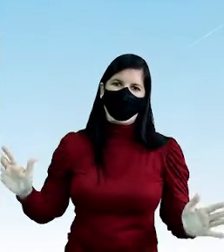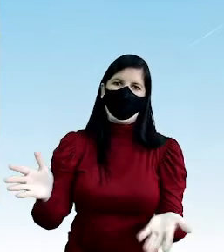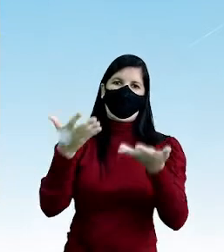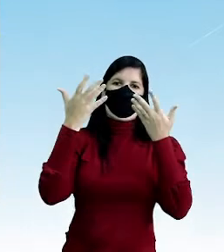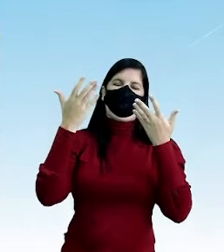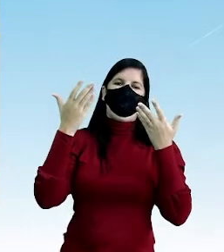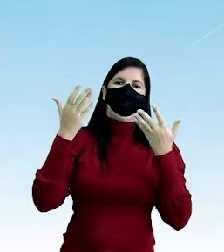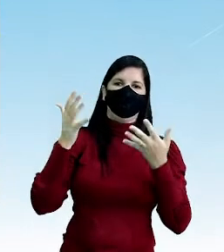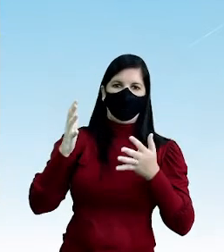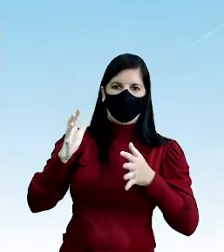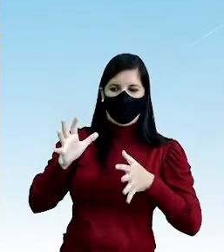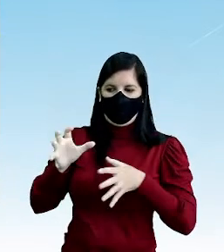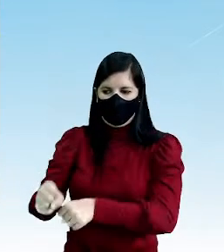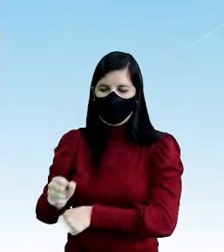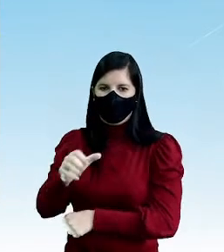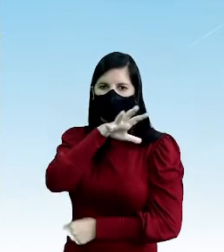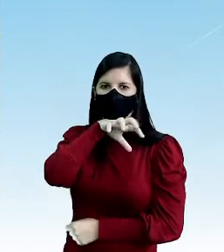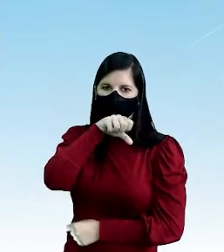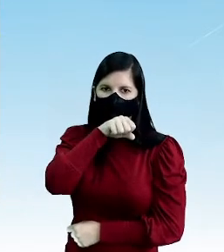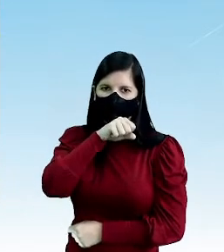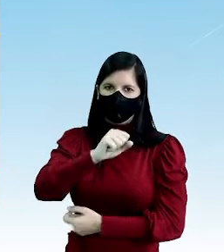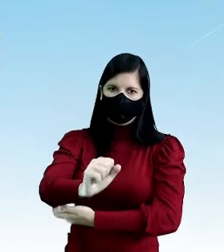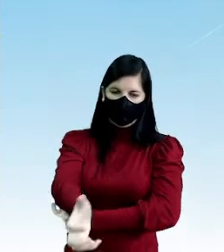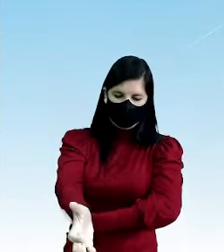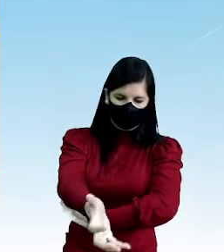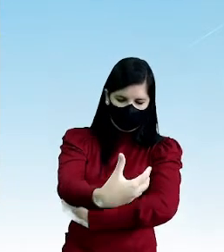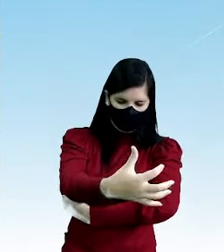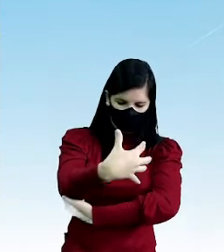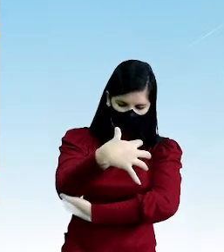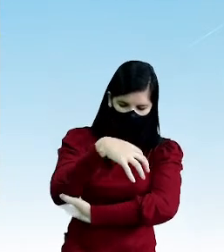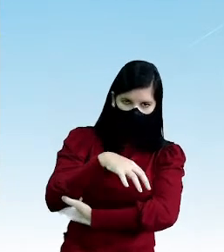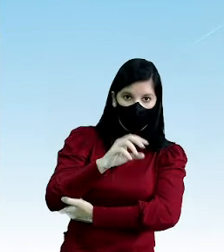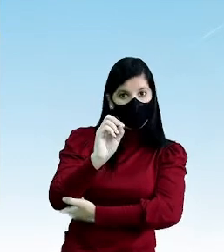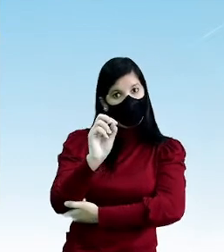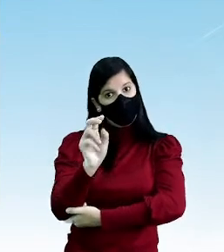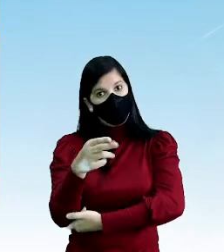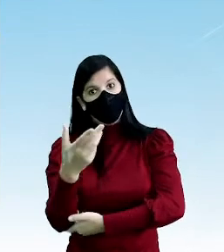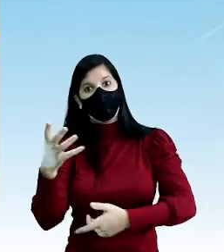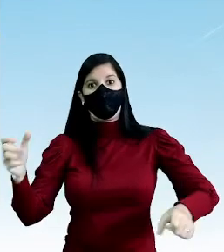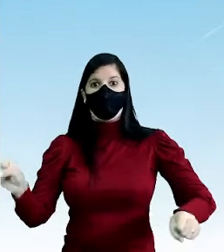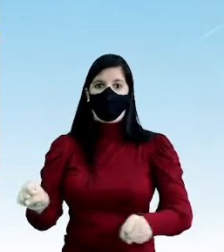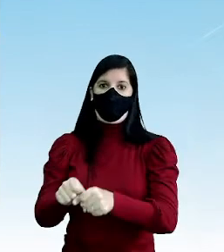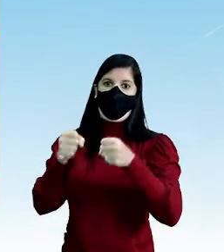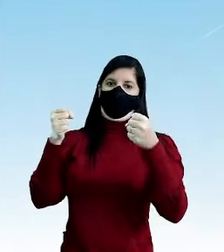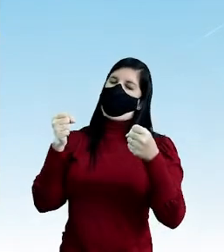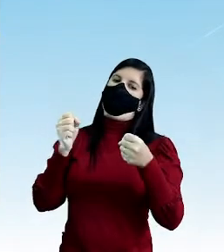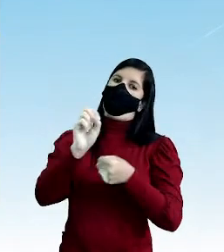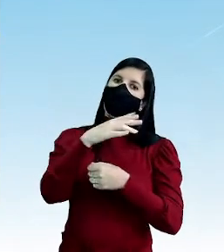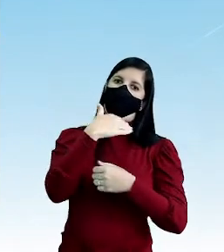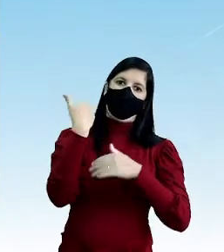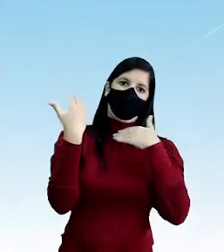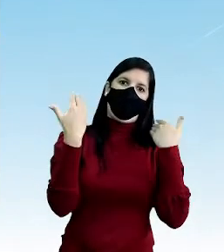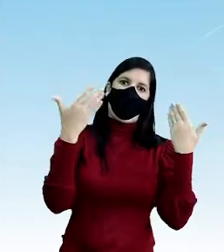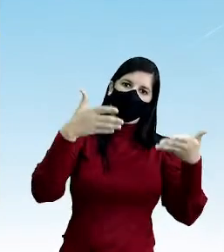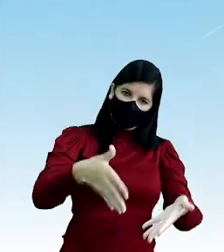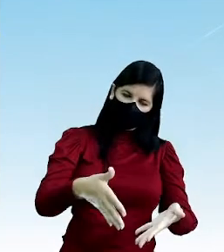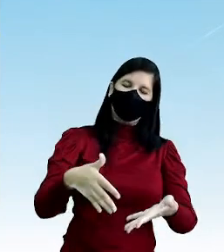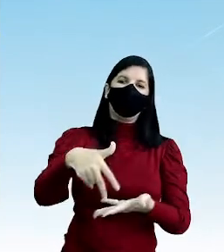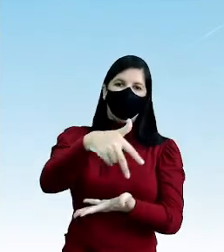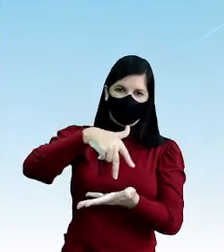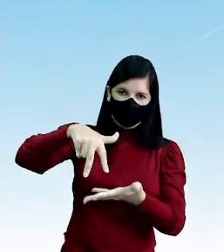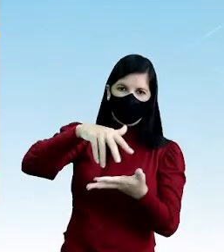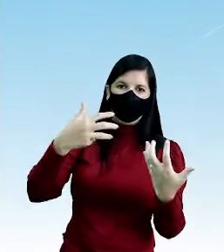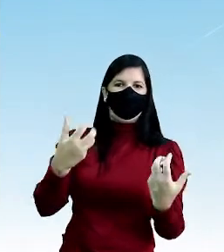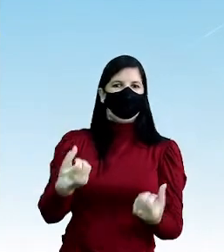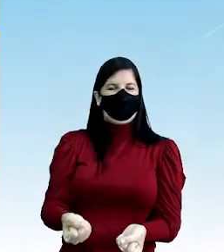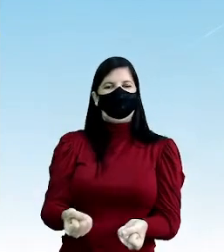caçada, colheita, desejar cura ou para um funeral. Então, existe um tipo de dança diferente para cada